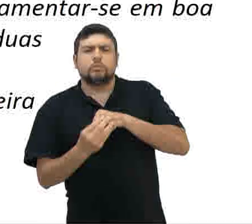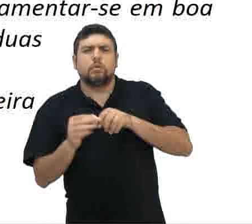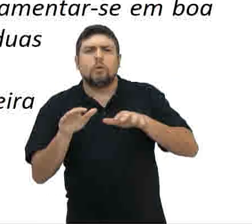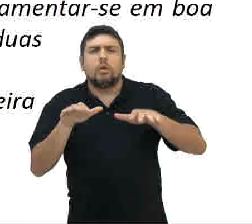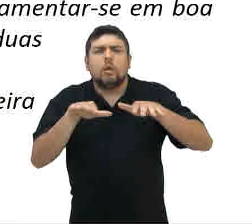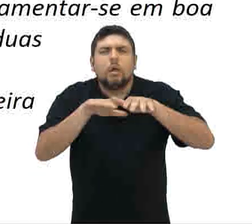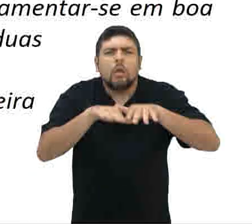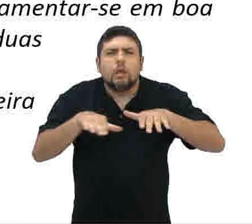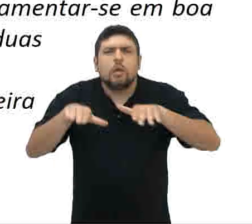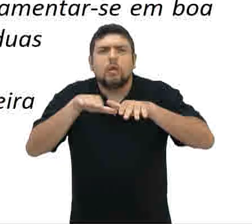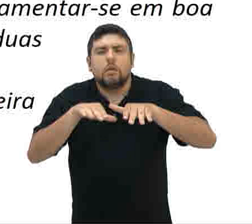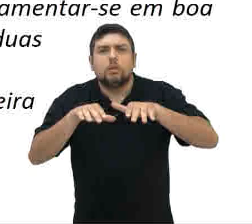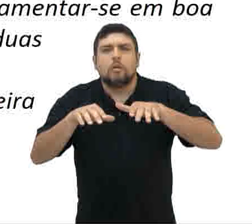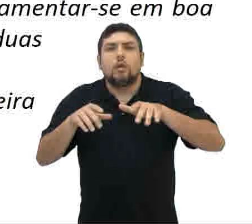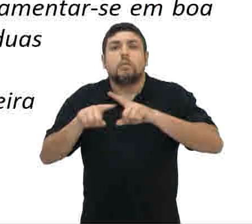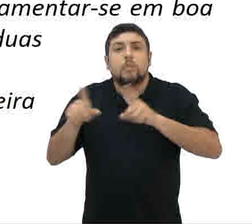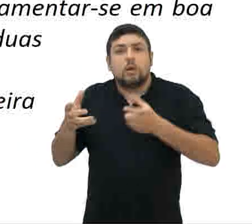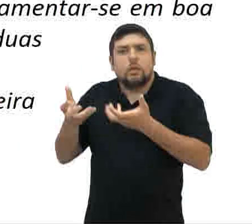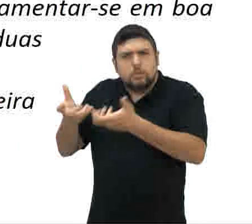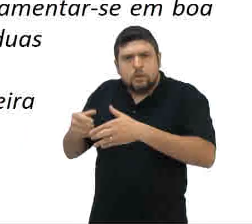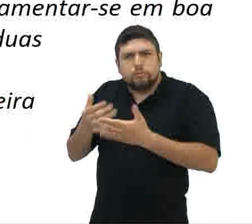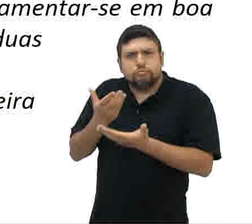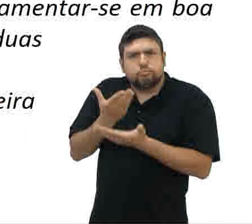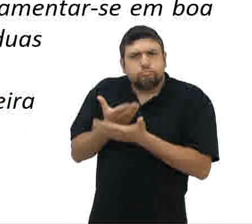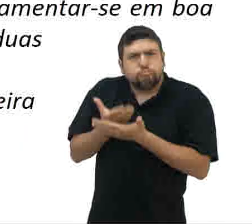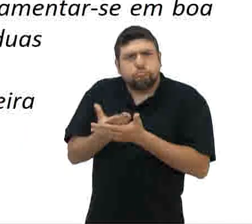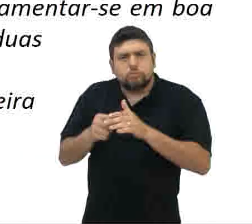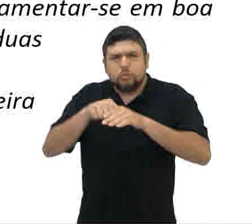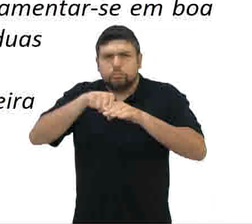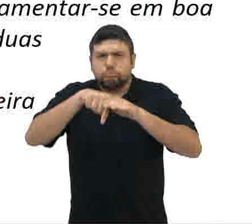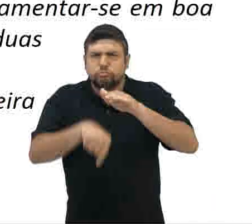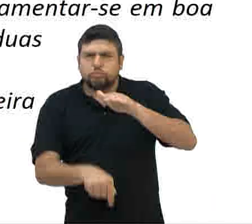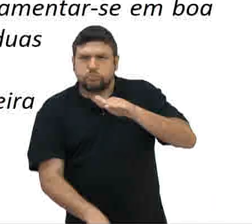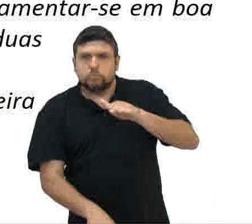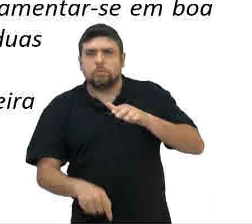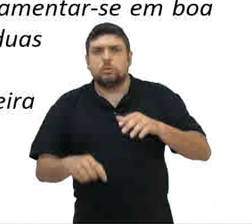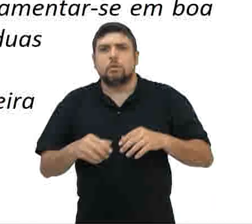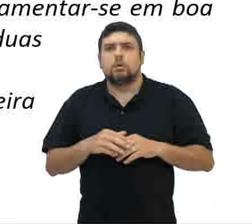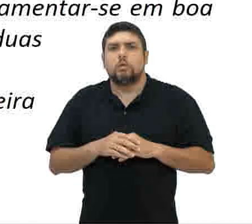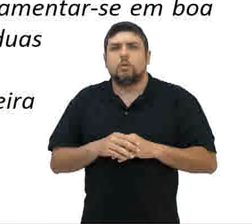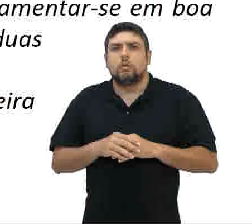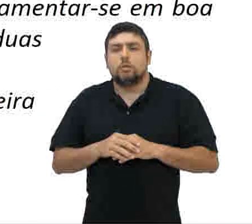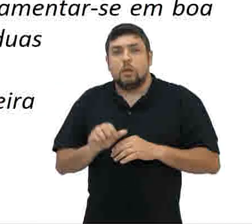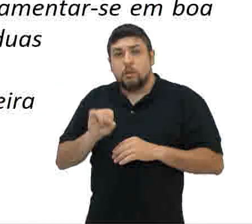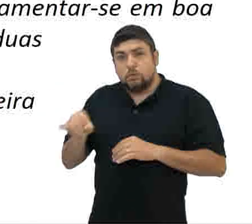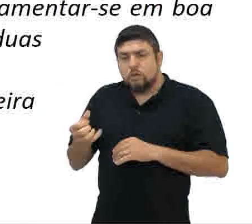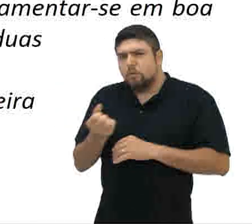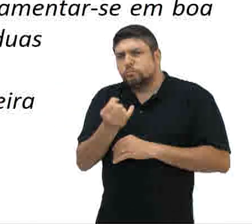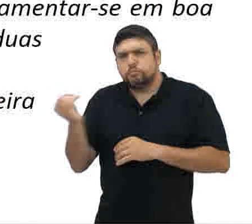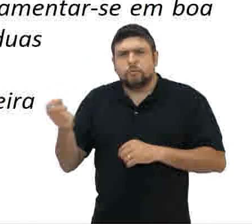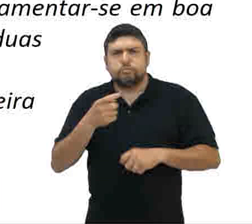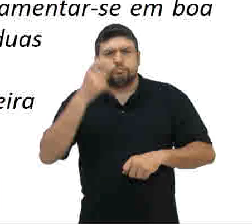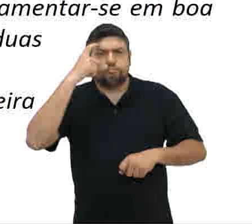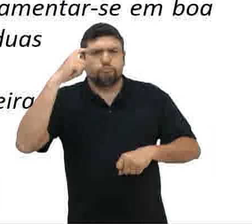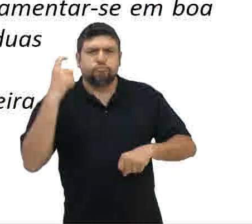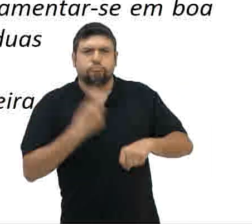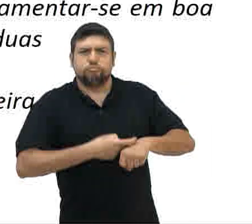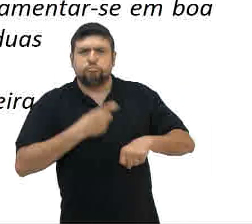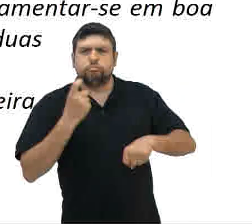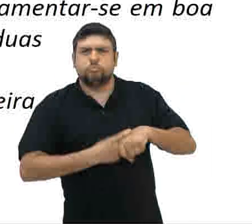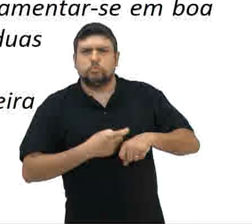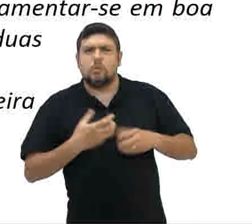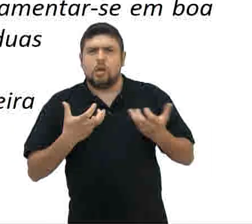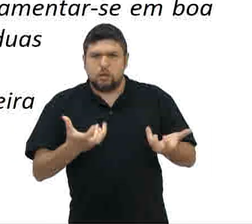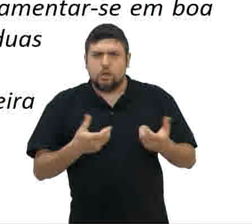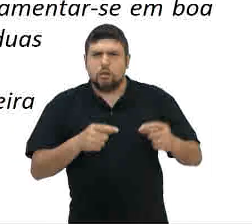maneira aprofundada das demonstrações que darei nessa obra, se alguns homens ligeiros e ignorantes quiserem cometer